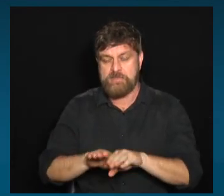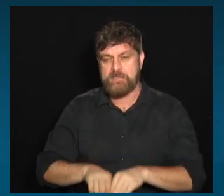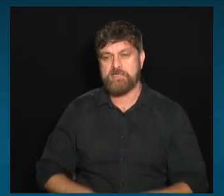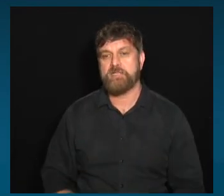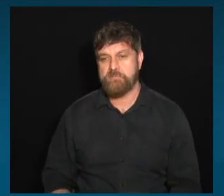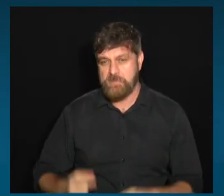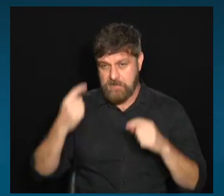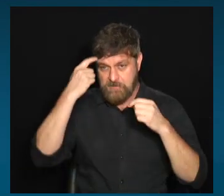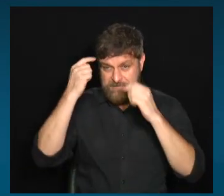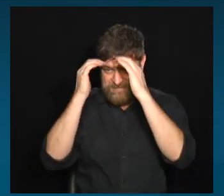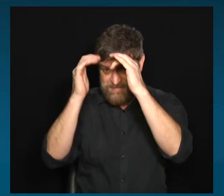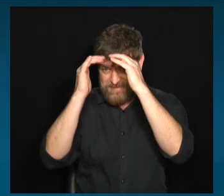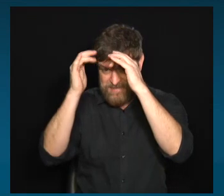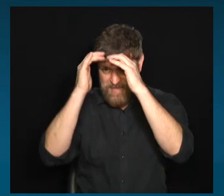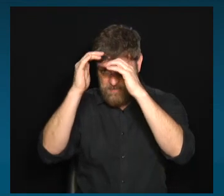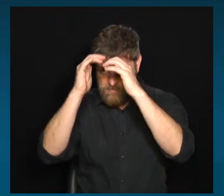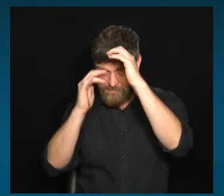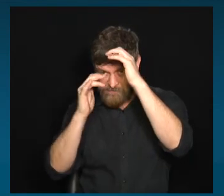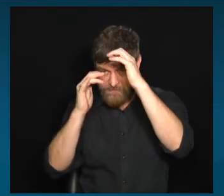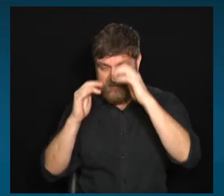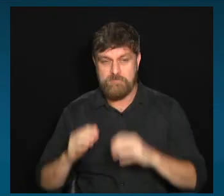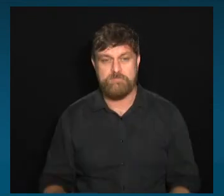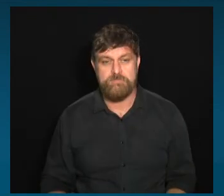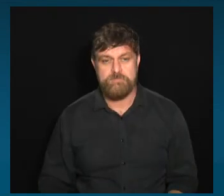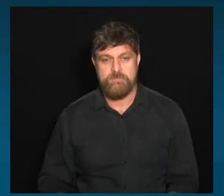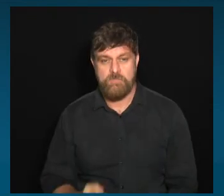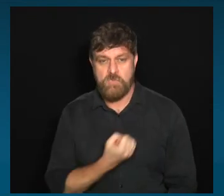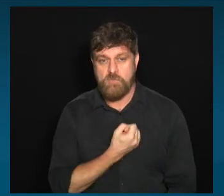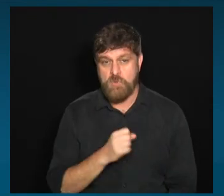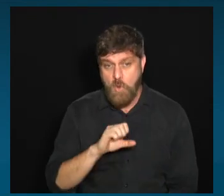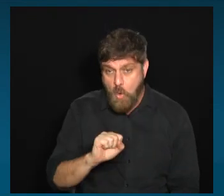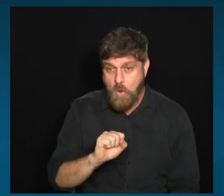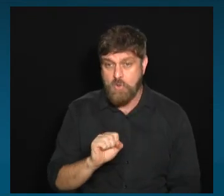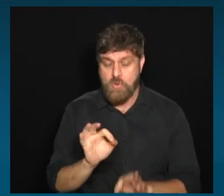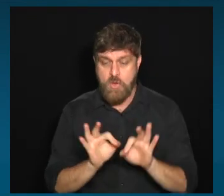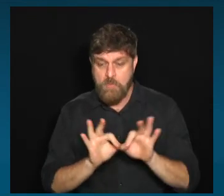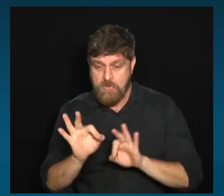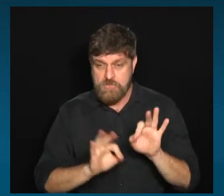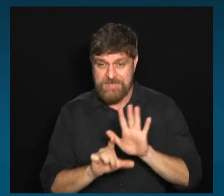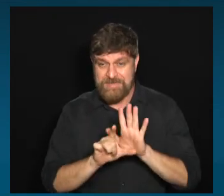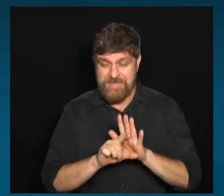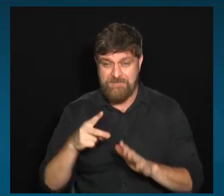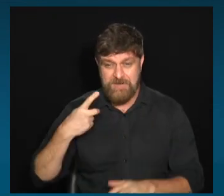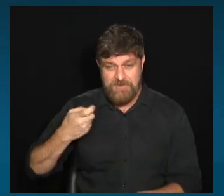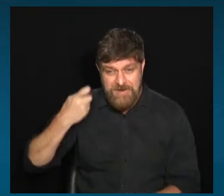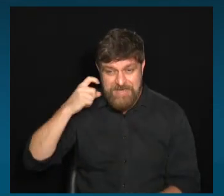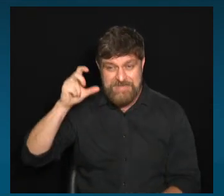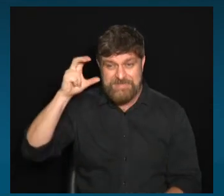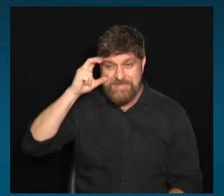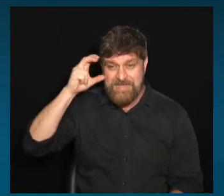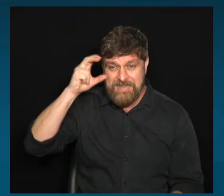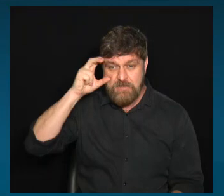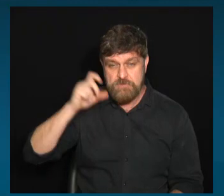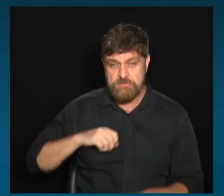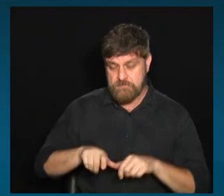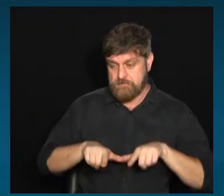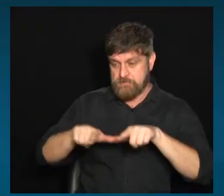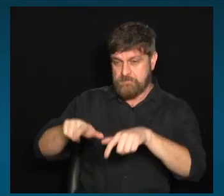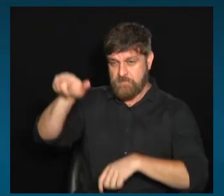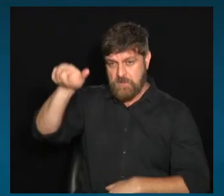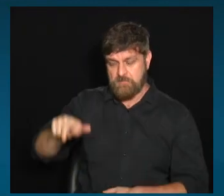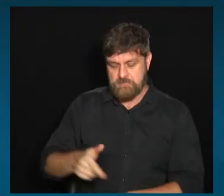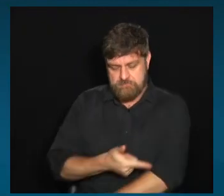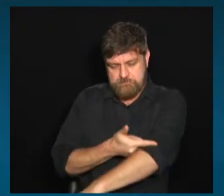anomalias cerebrais. O item 8 é o projeto de autoria do ex-vereador Cláudio da Farmácia, que concede o diploma de mérito digno de